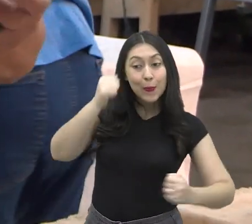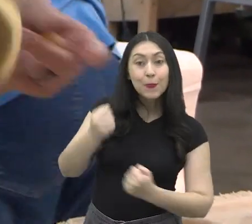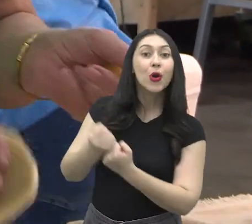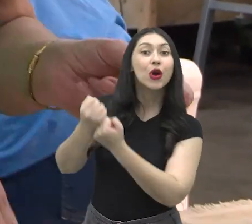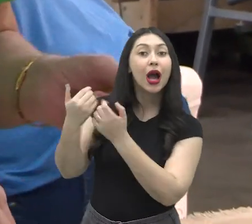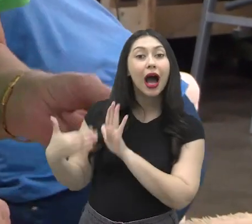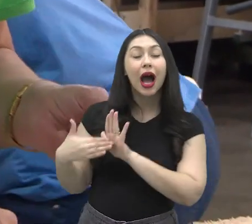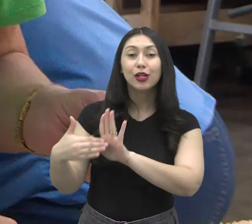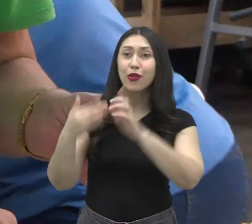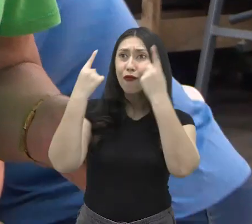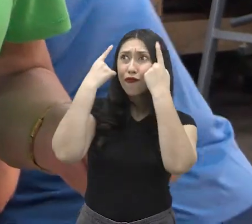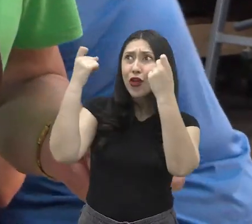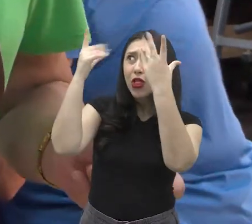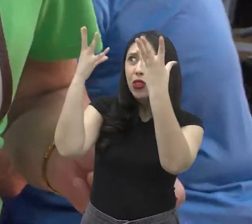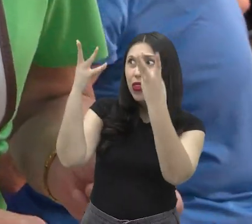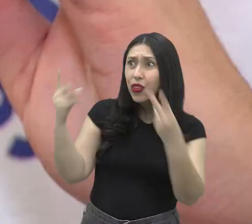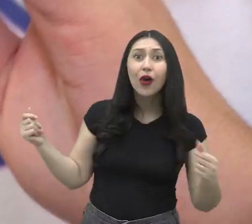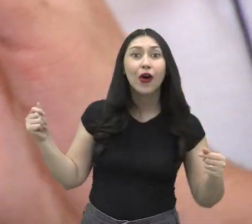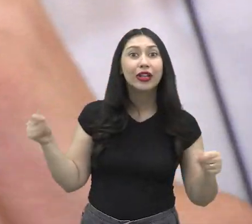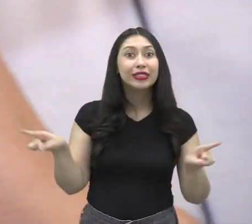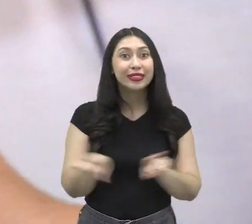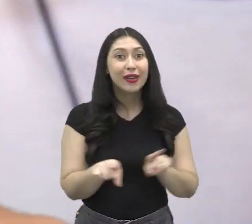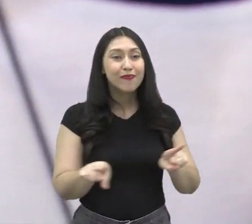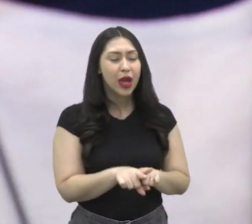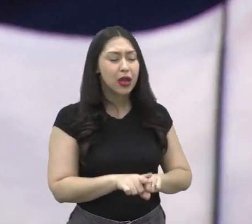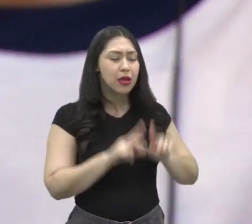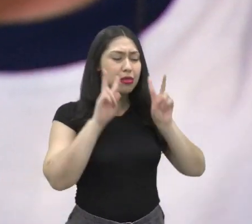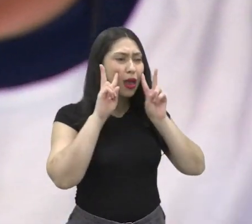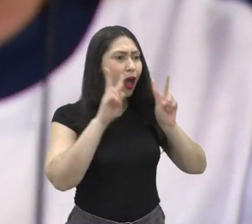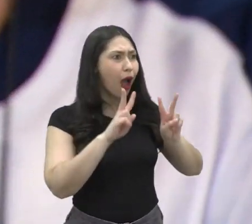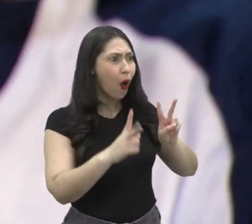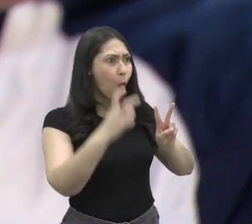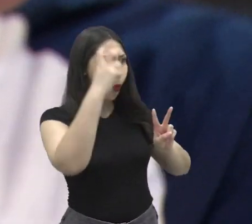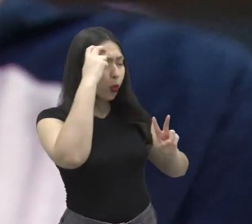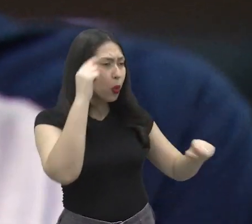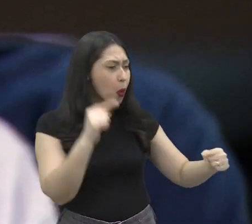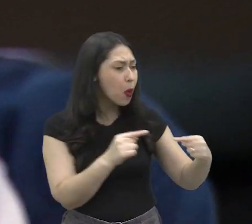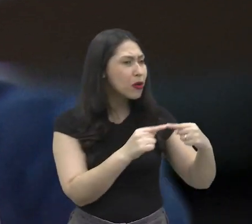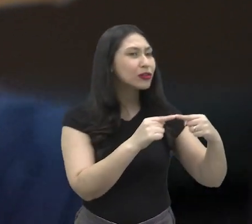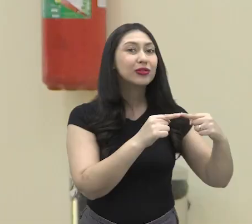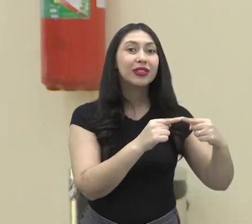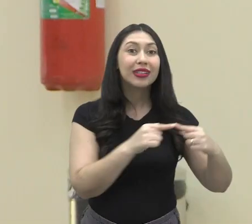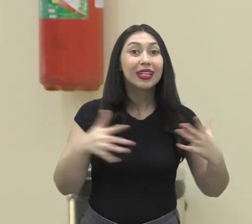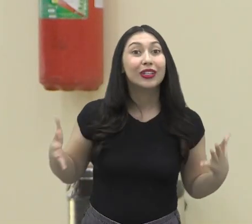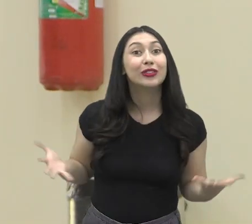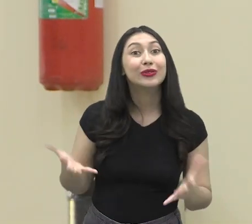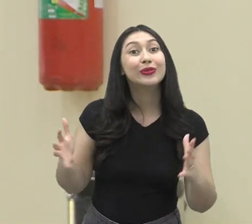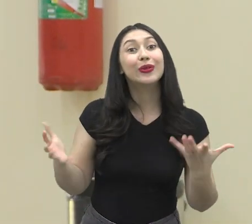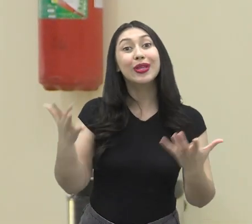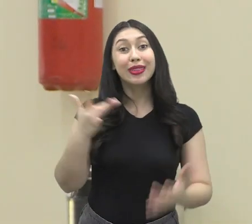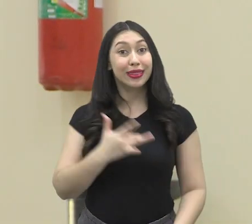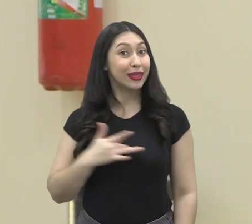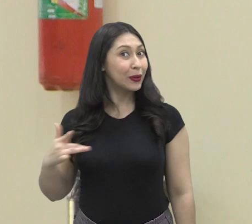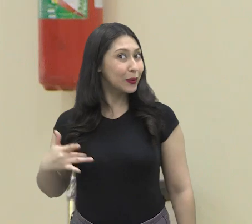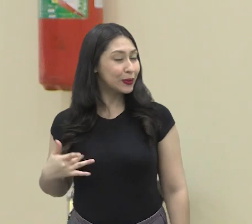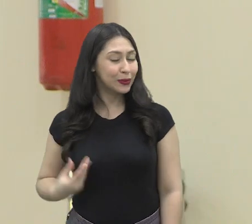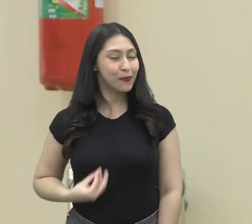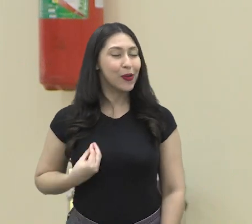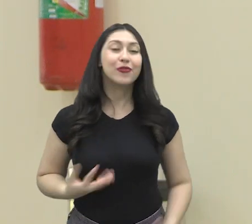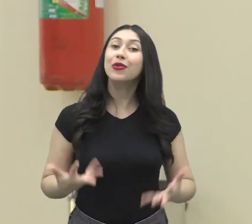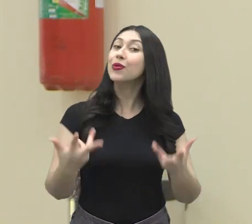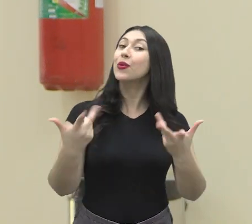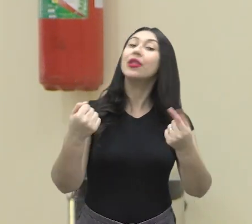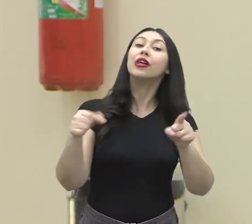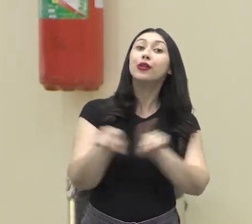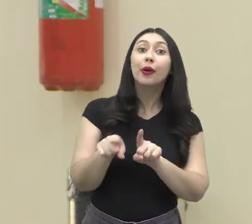cultura reflete na redução da violência, na construção da identidade cultural, na promoção da saúde, na qualidade de